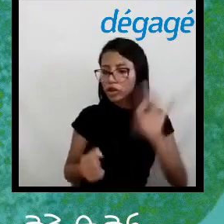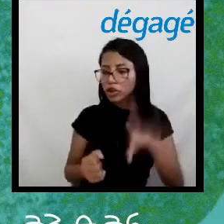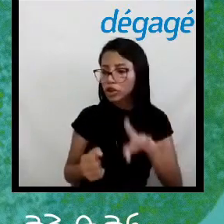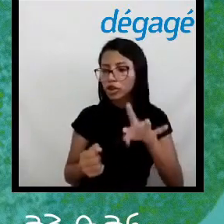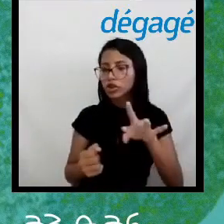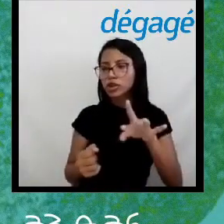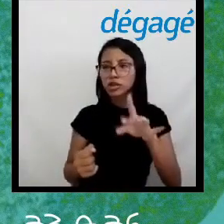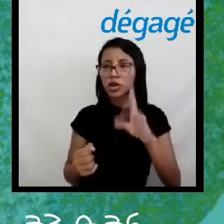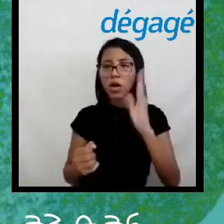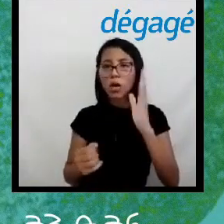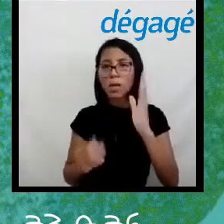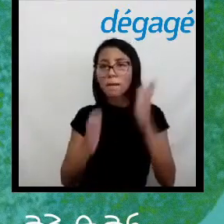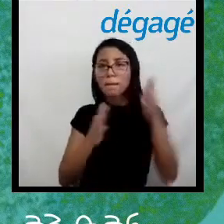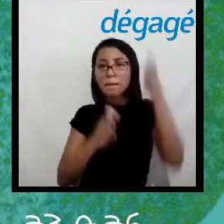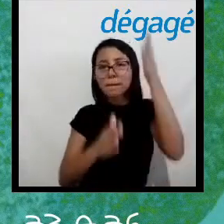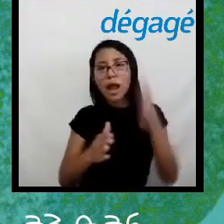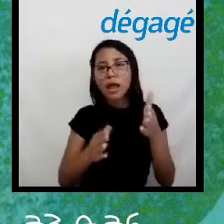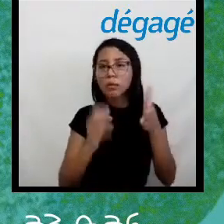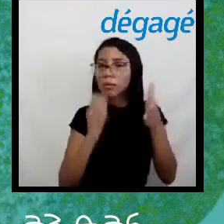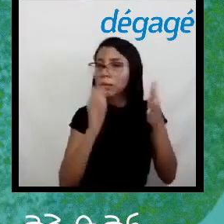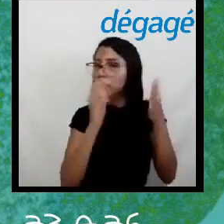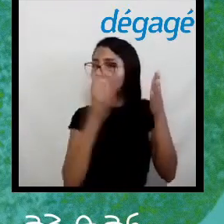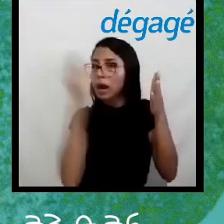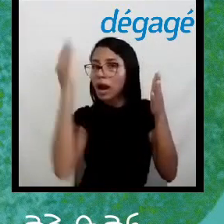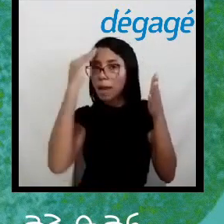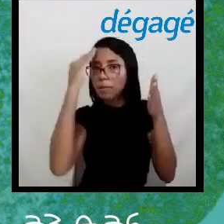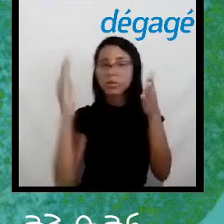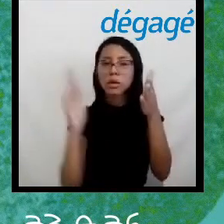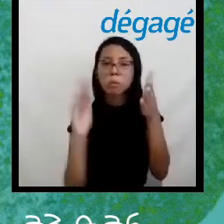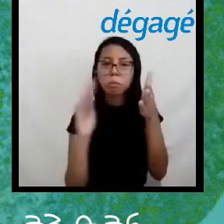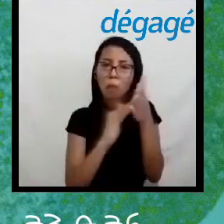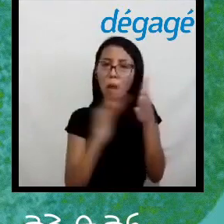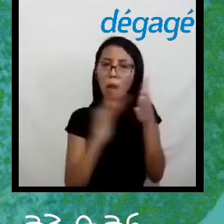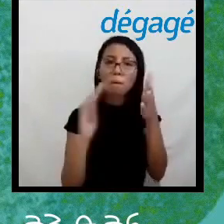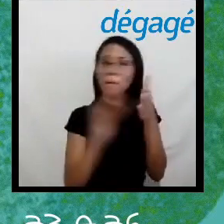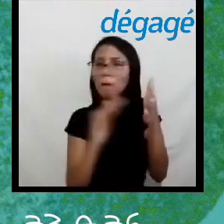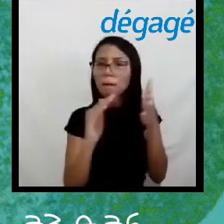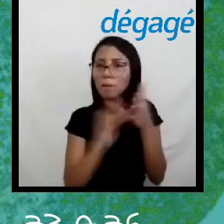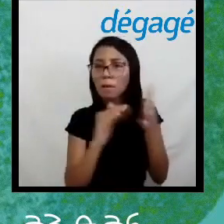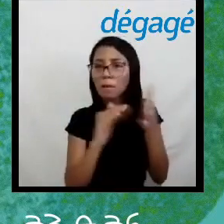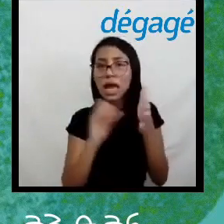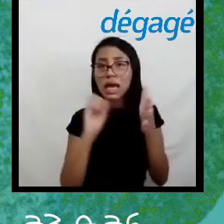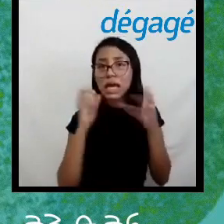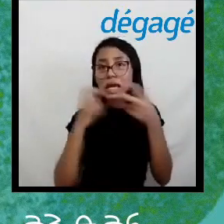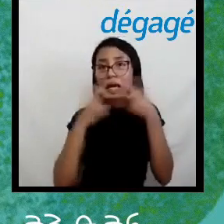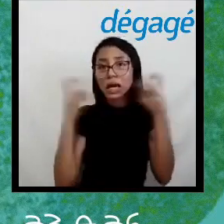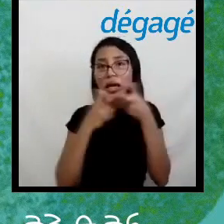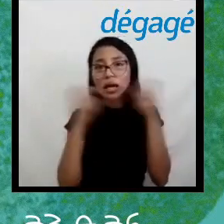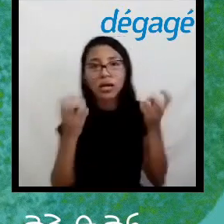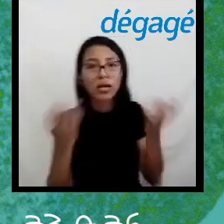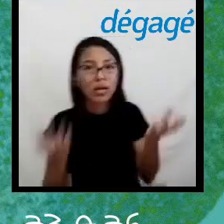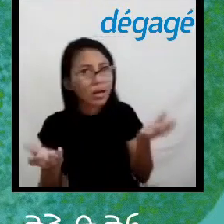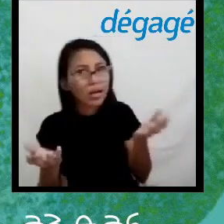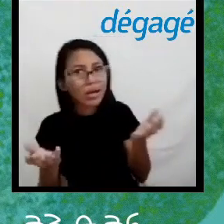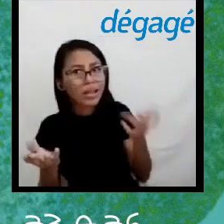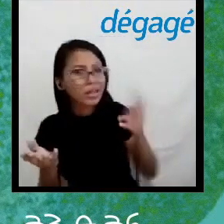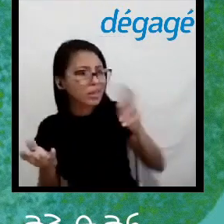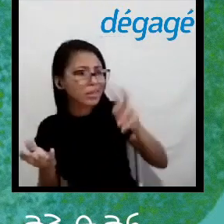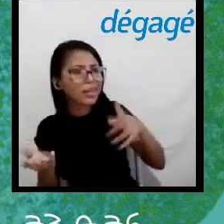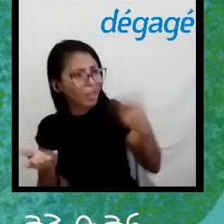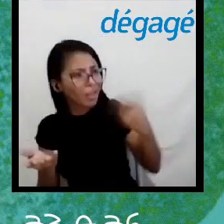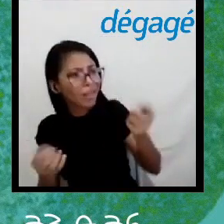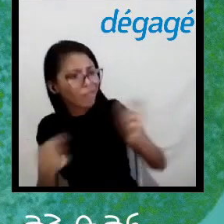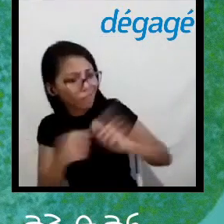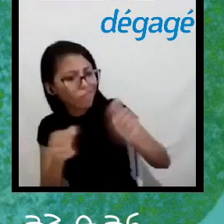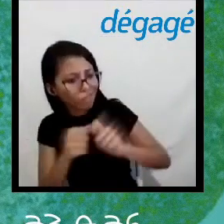qualquer coisa que vem é uma conversa. E você precisa entrar nessa conversa, seja ela qual for. Pode ser bater a cabeça na parede, claro que, né,